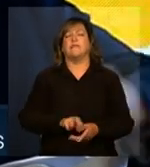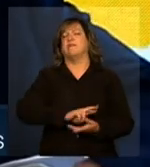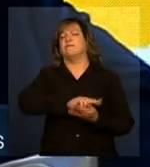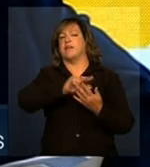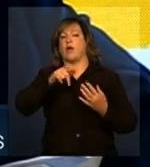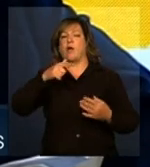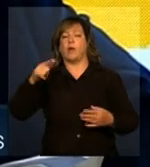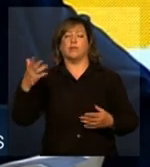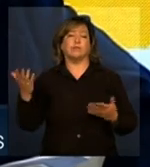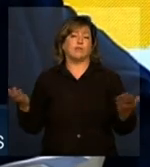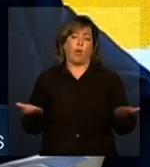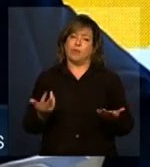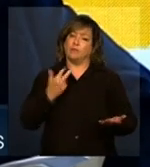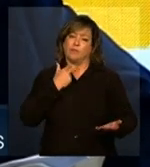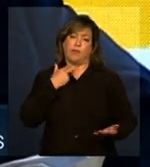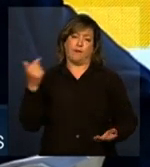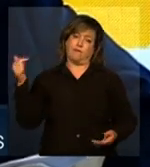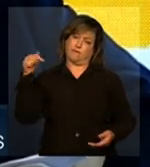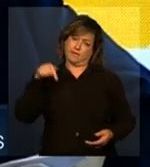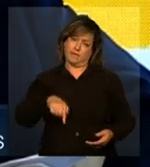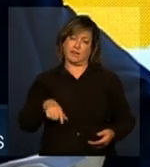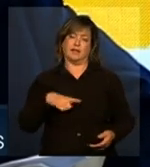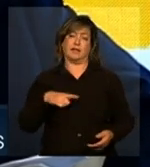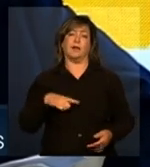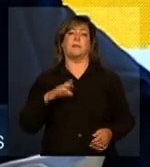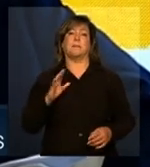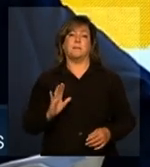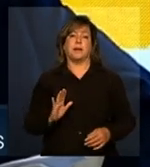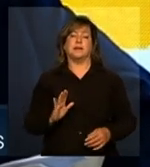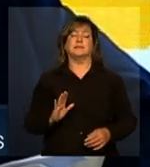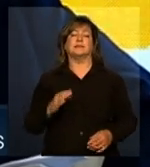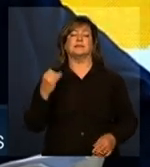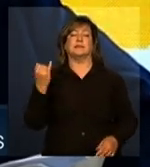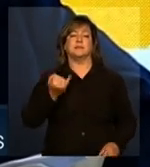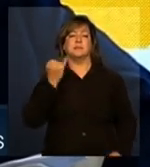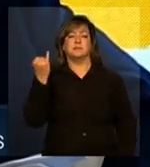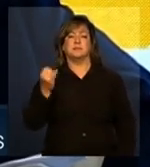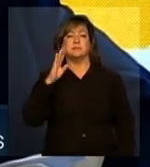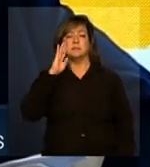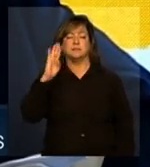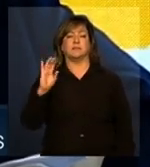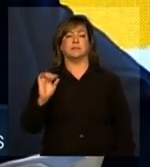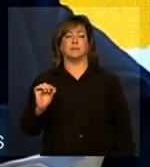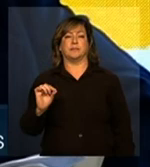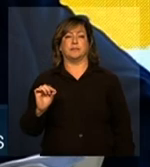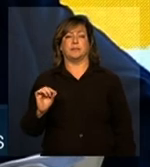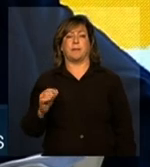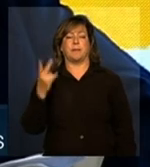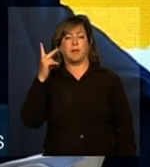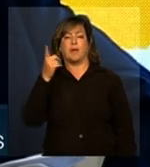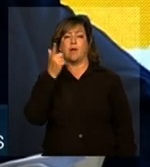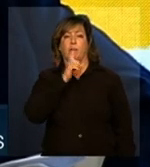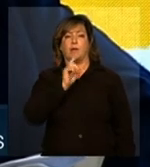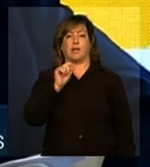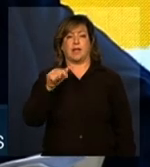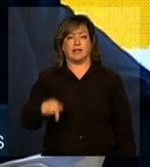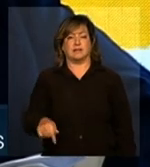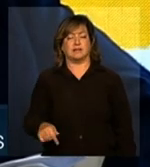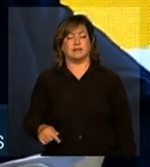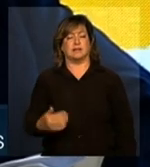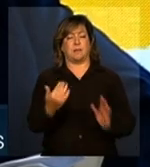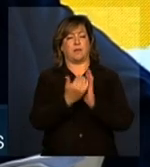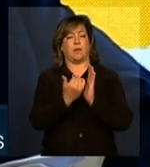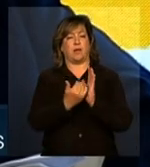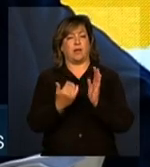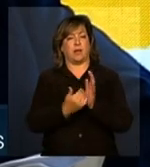que não podem hoje estar aqui, mas absolutamente vitais para coroar esse programa